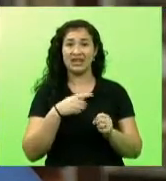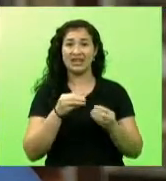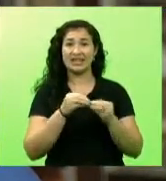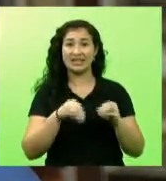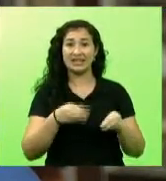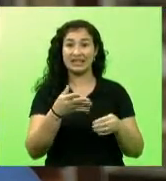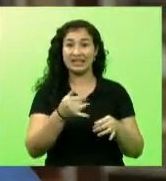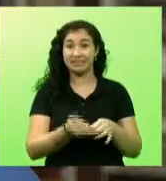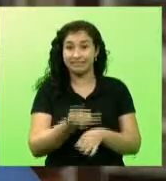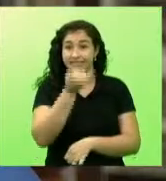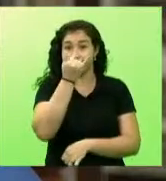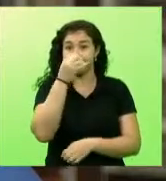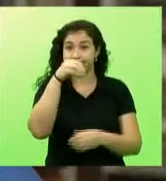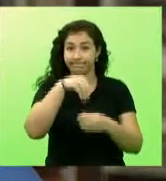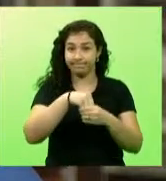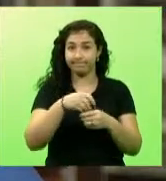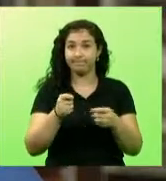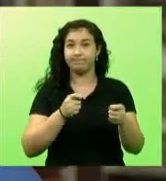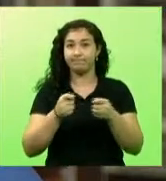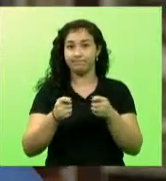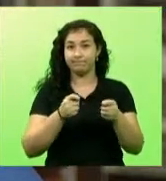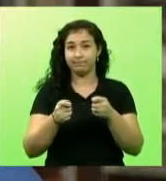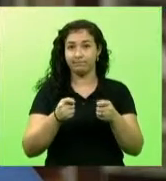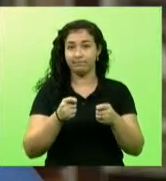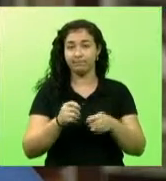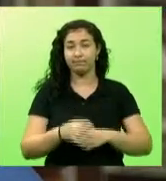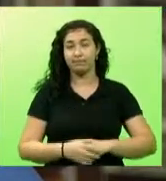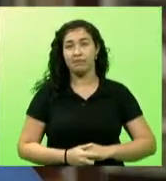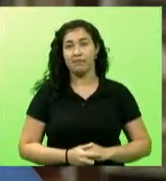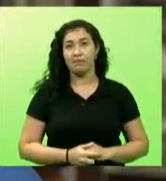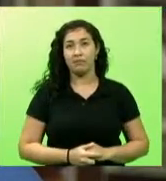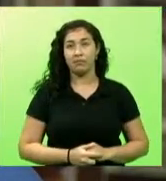centro administrativo aí te esperando aí.